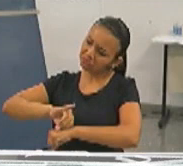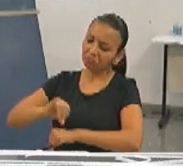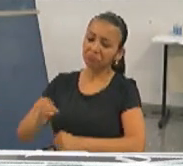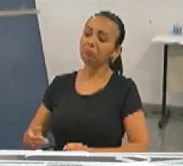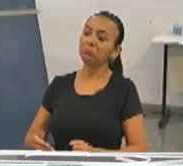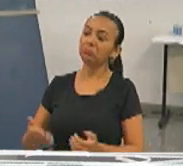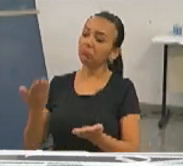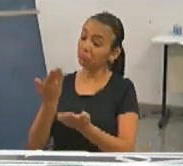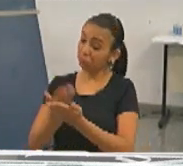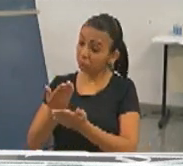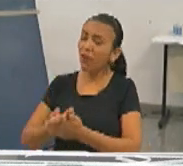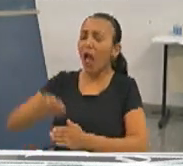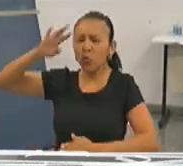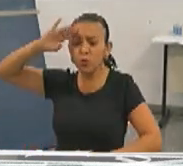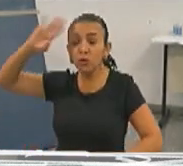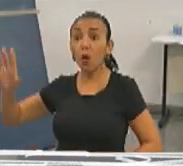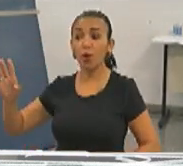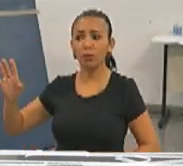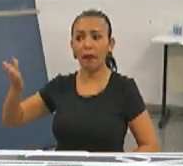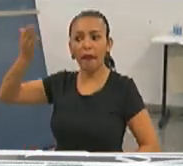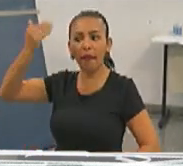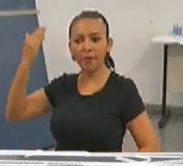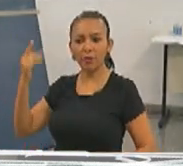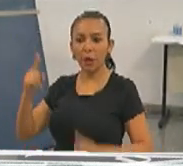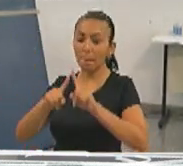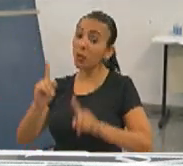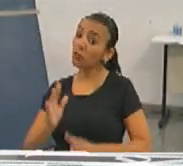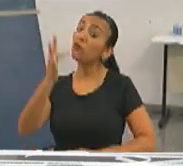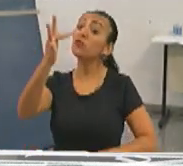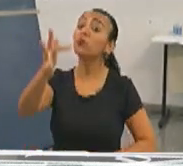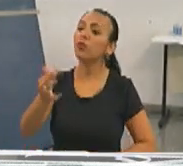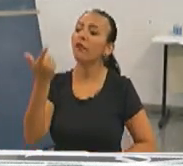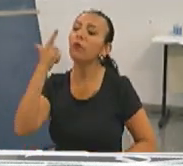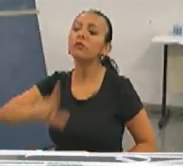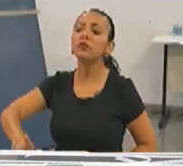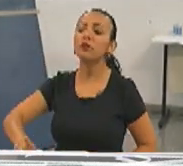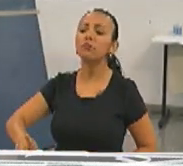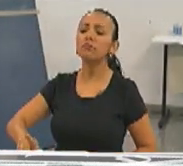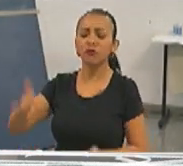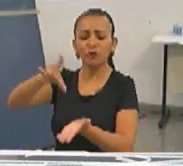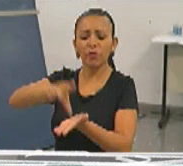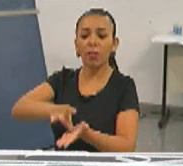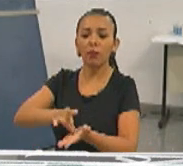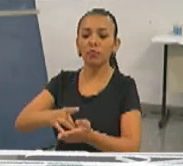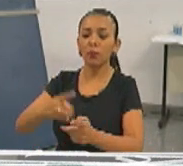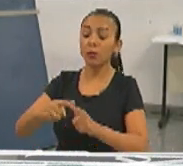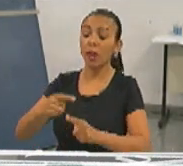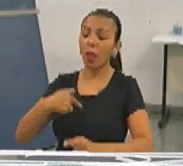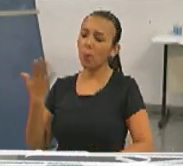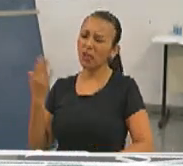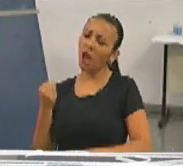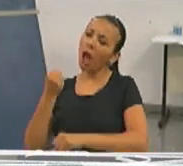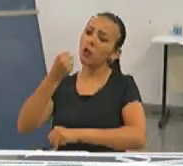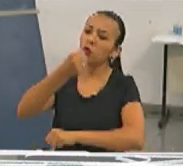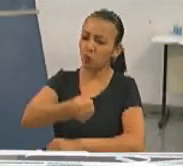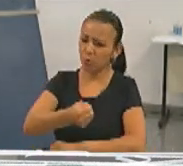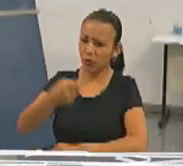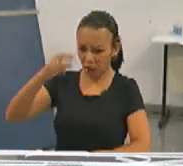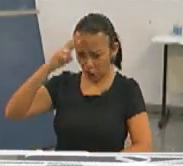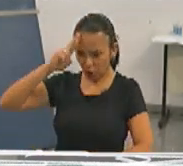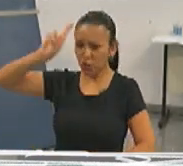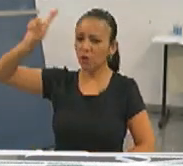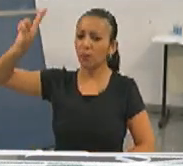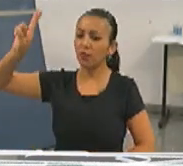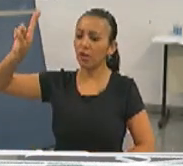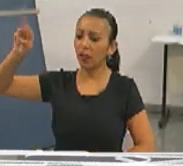mas ainda pode se tornar um sonho que se torna realidade. Quando eu assumi aqui a chefia da divisão de logística e